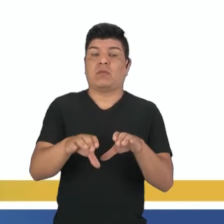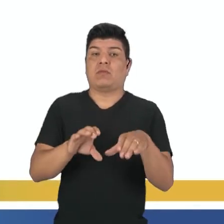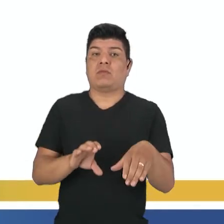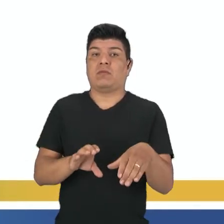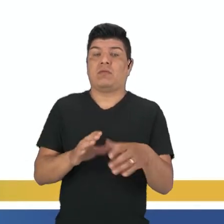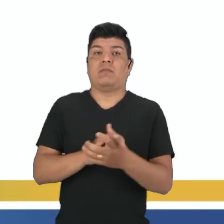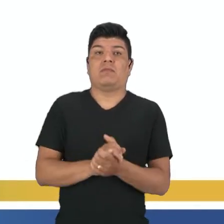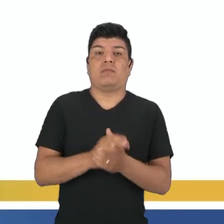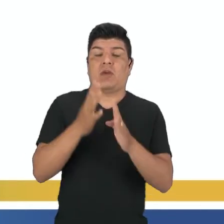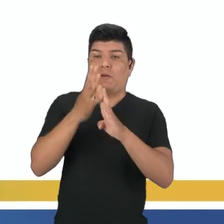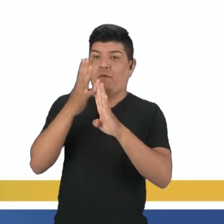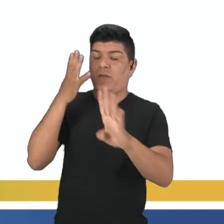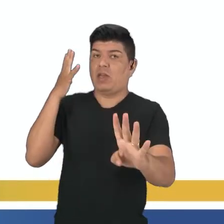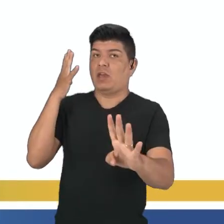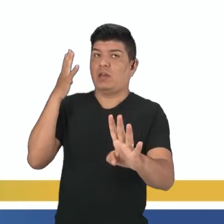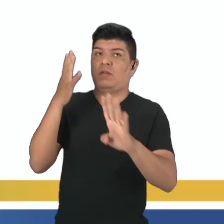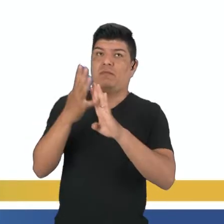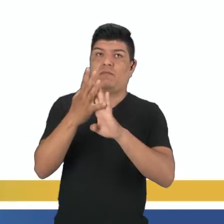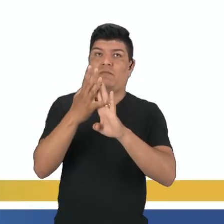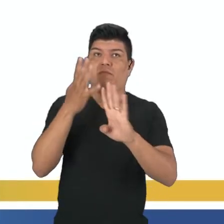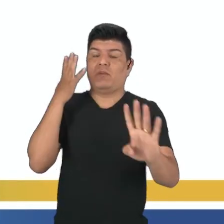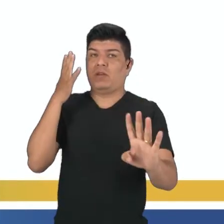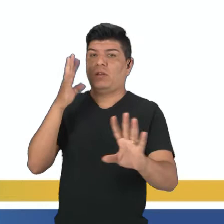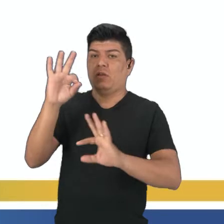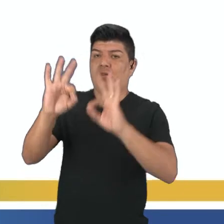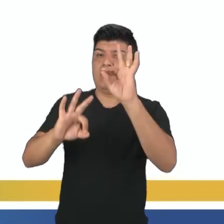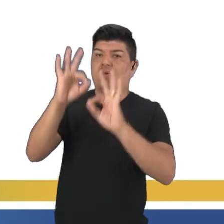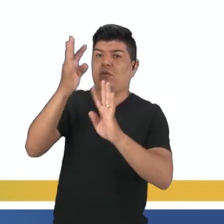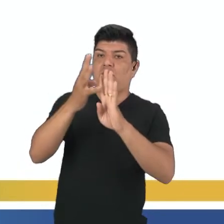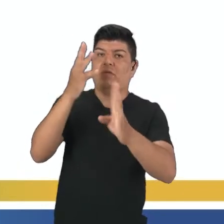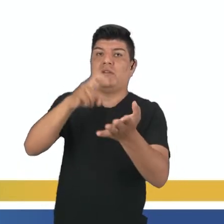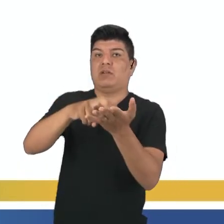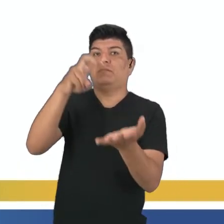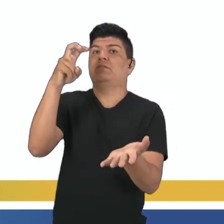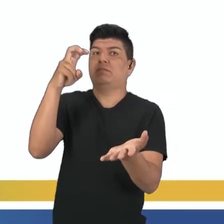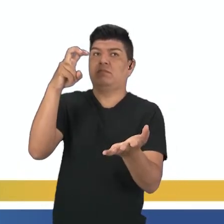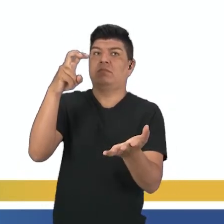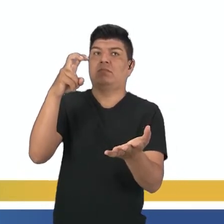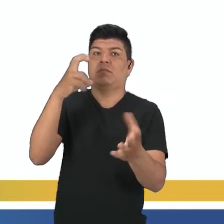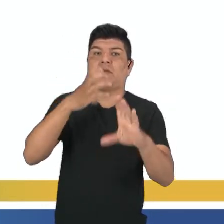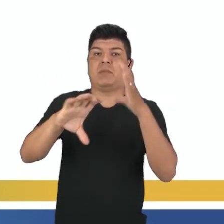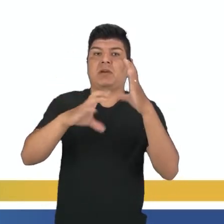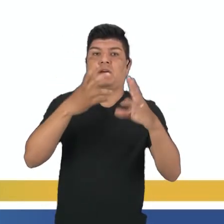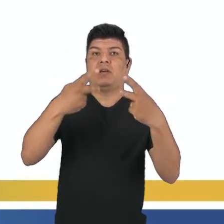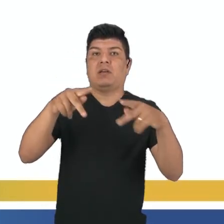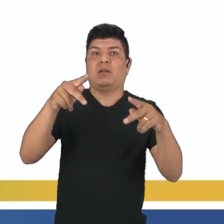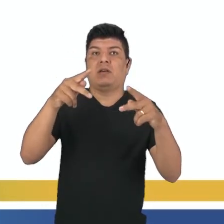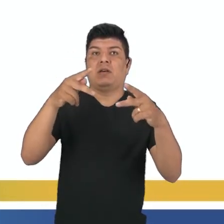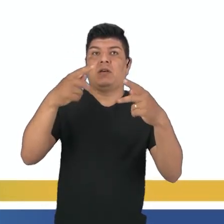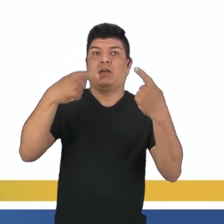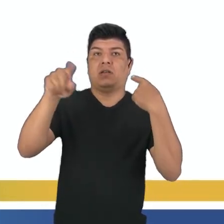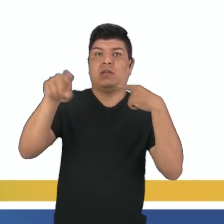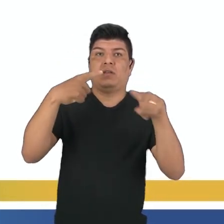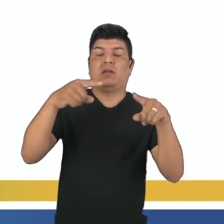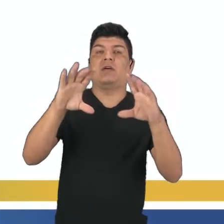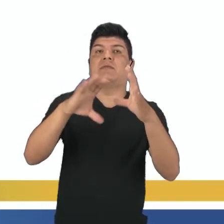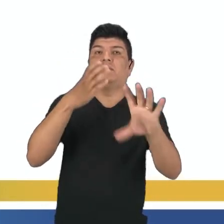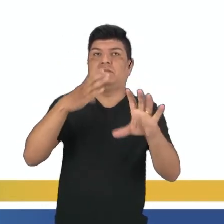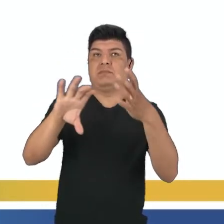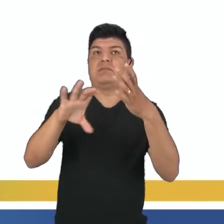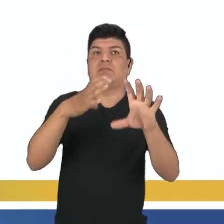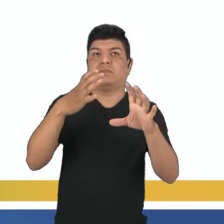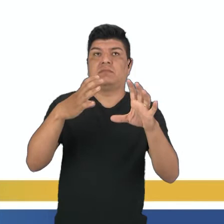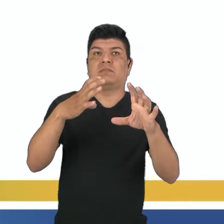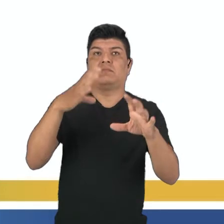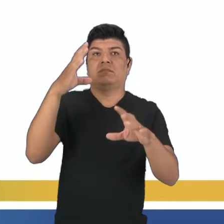é a questão da fila. Algumas escolas aí ainda organizam aquela fila pela manhã para cantar o hino nacional, né? Fazer toda aquela cerimônia